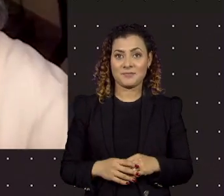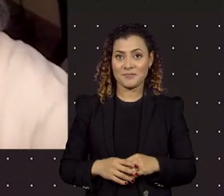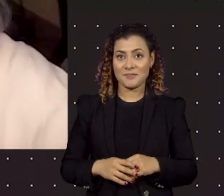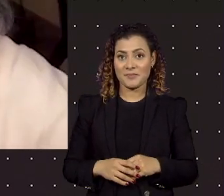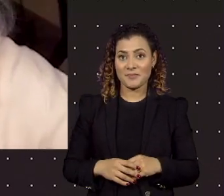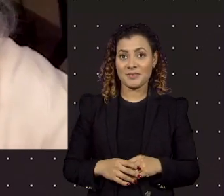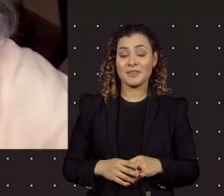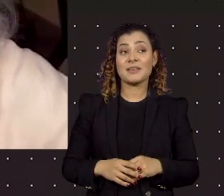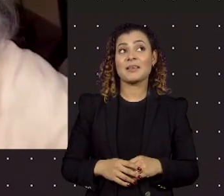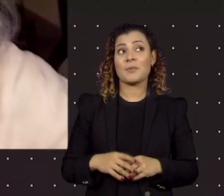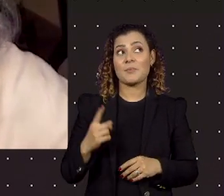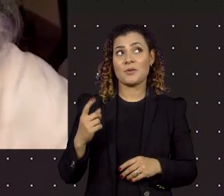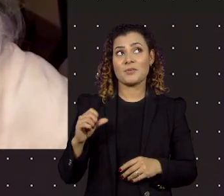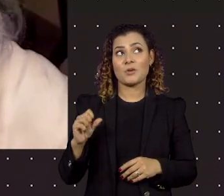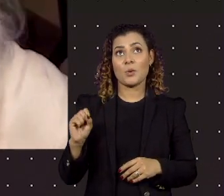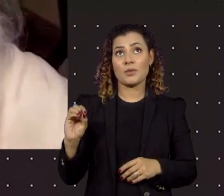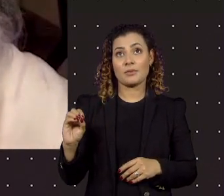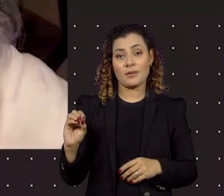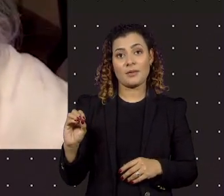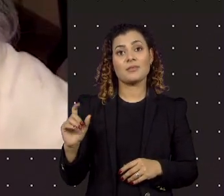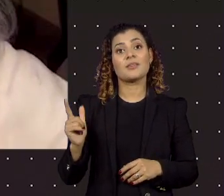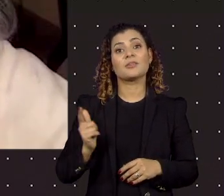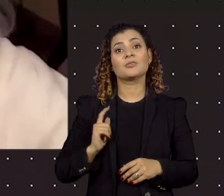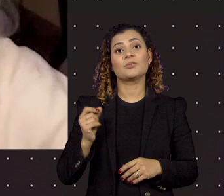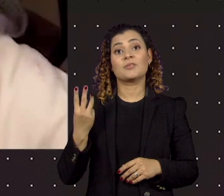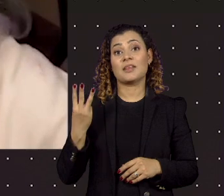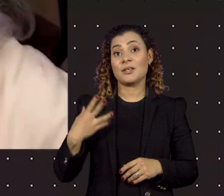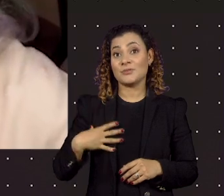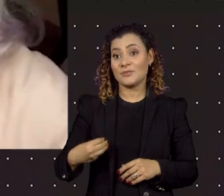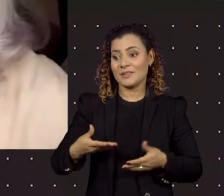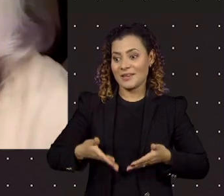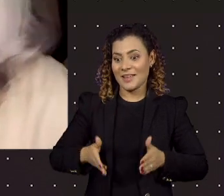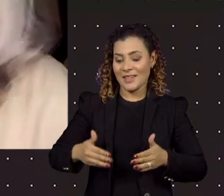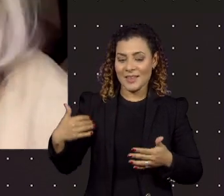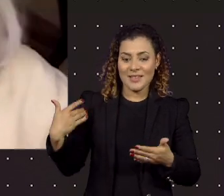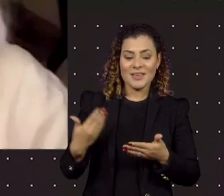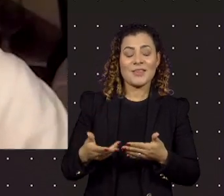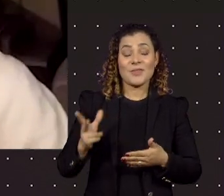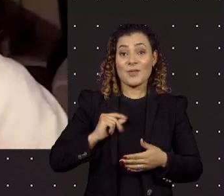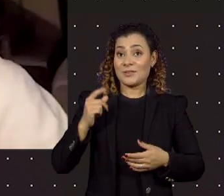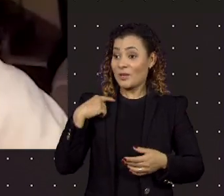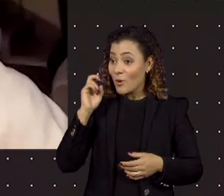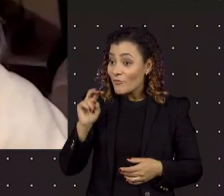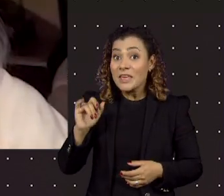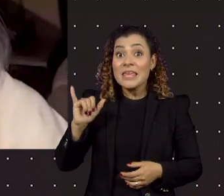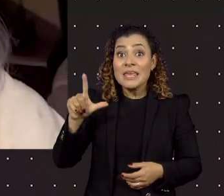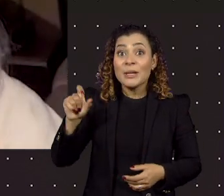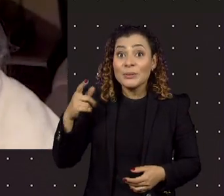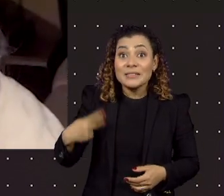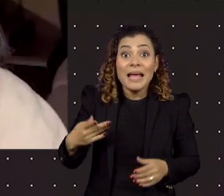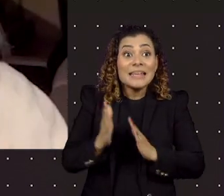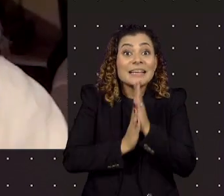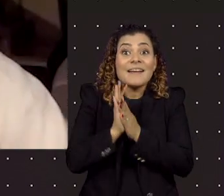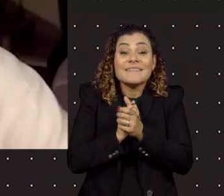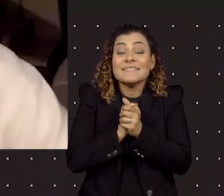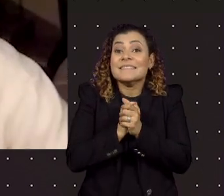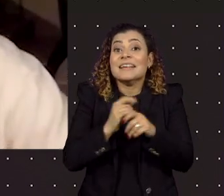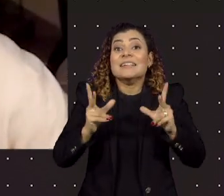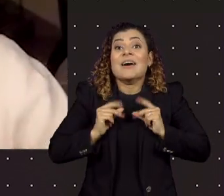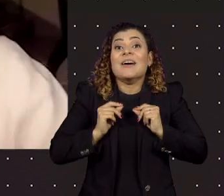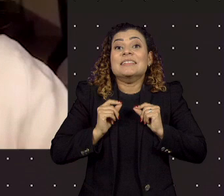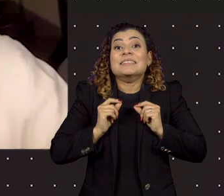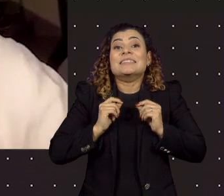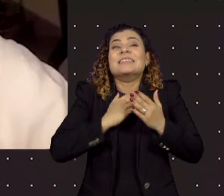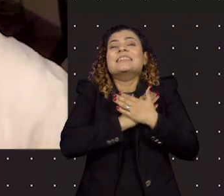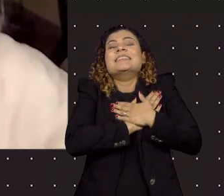eu tinha acabado de ter meu terceiro filho. Quando eu vi que o Ilo estava aqui, eu falei, ai, chegou um